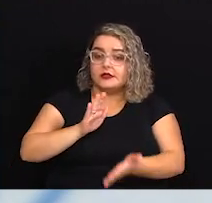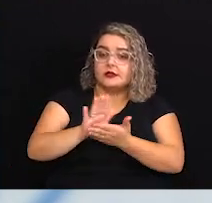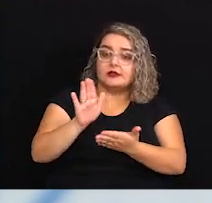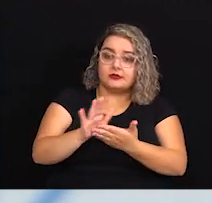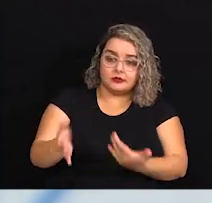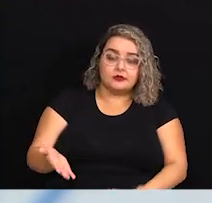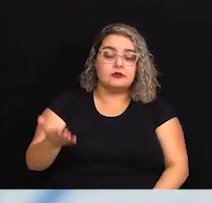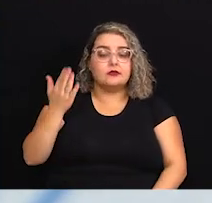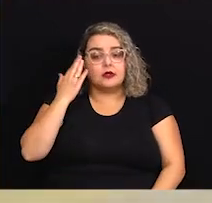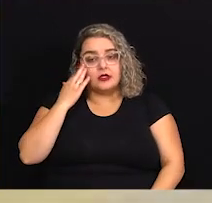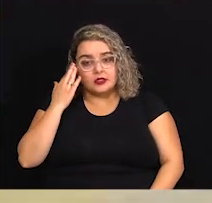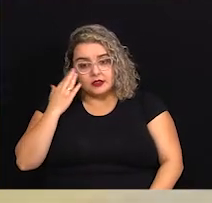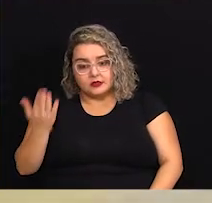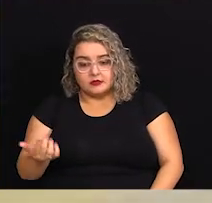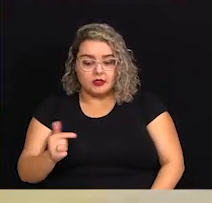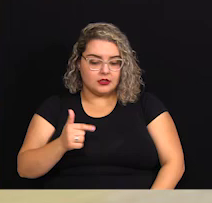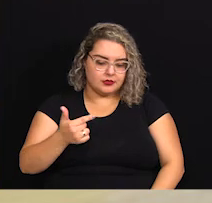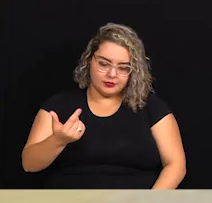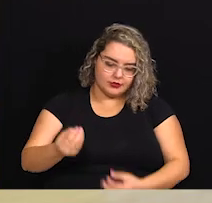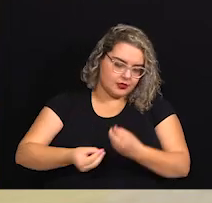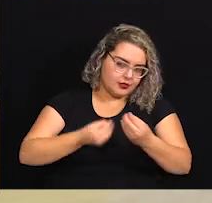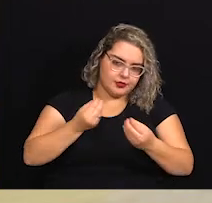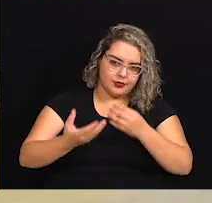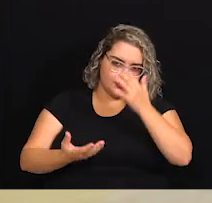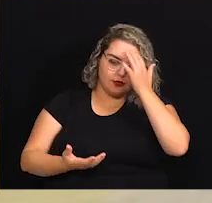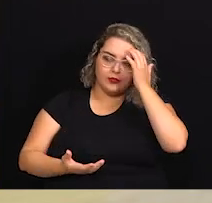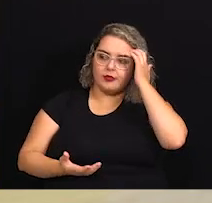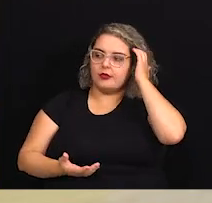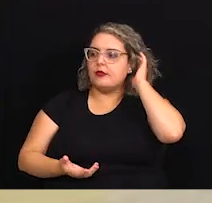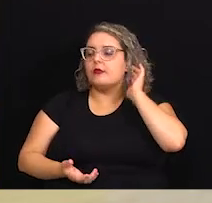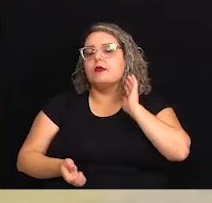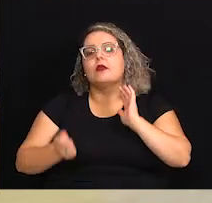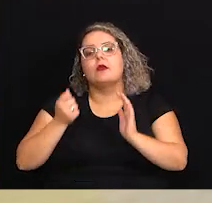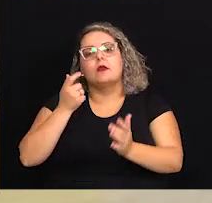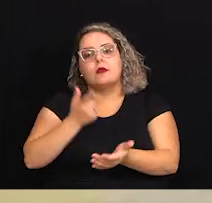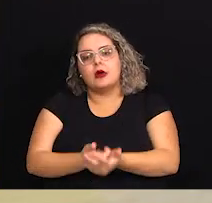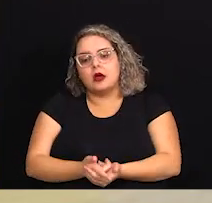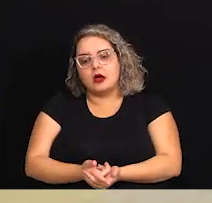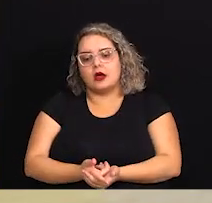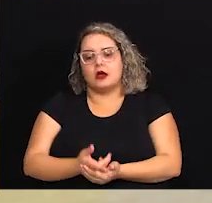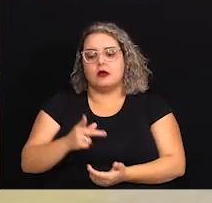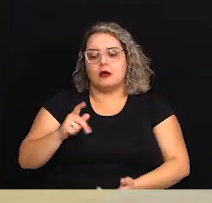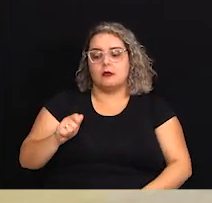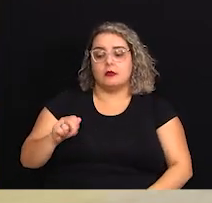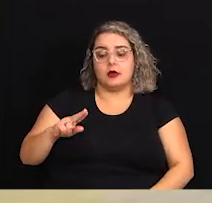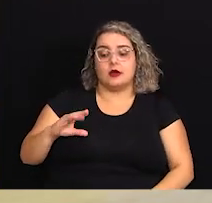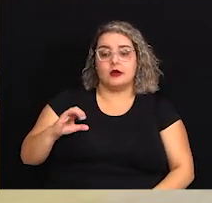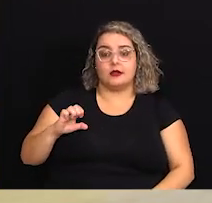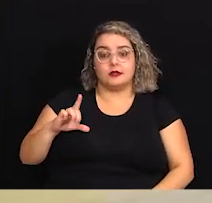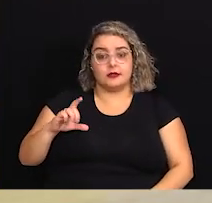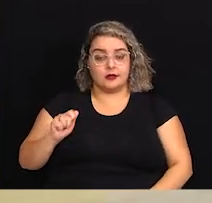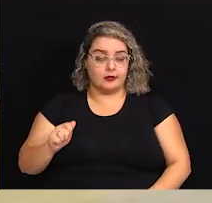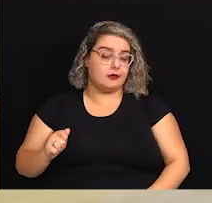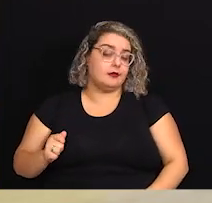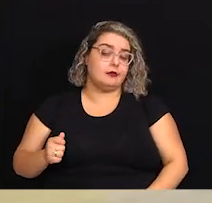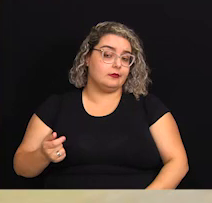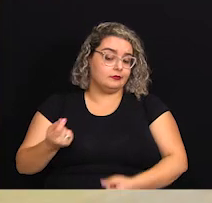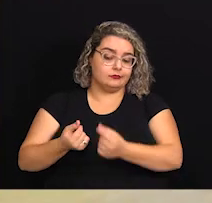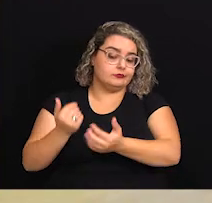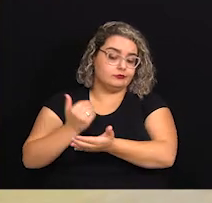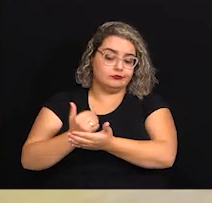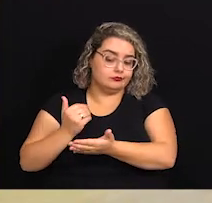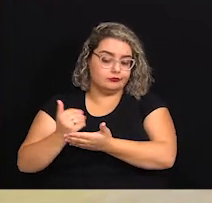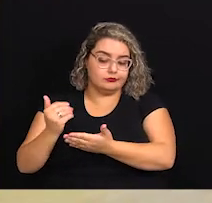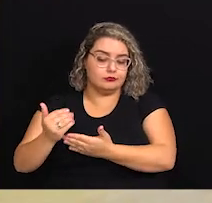gastos, ele vai saber que você não tem condições de honrar com a parcela que vai ser do empréstimo, do valor que